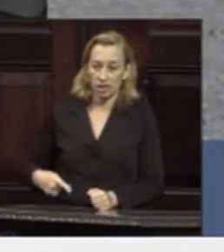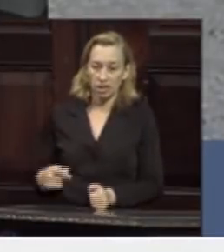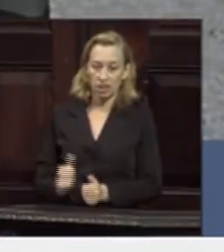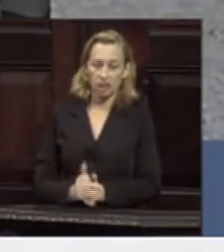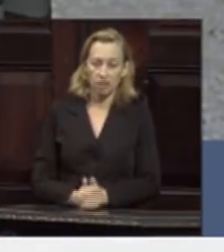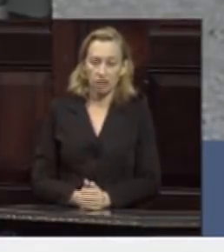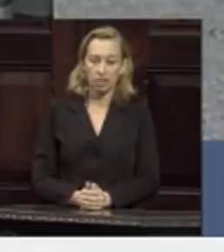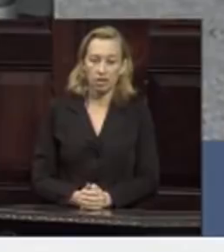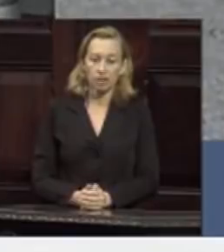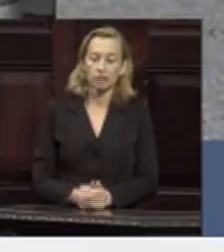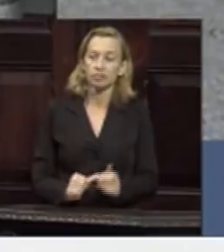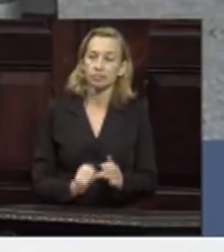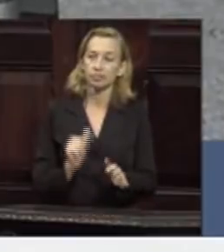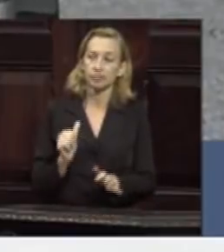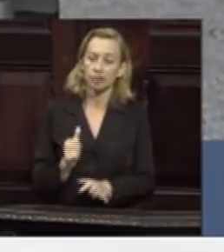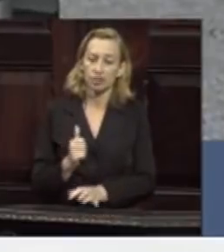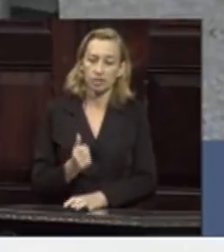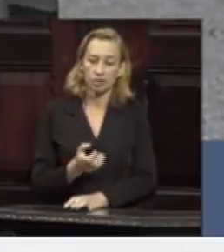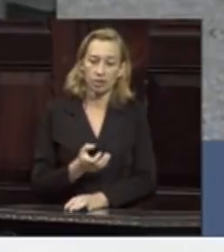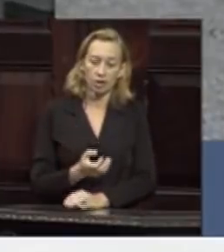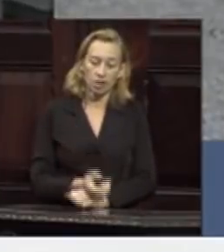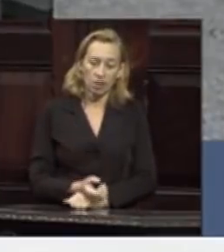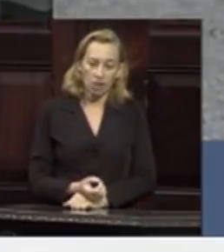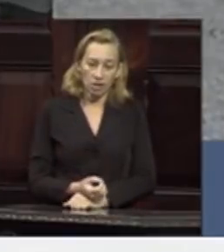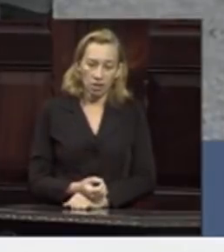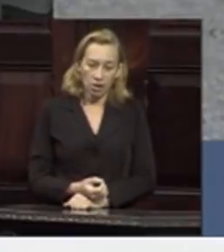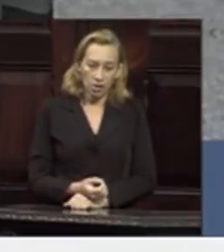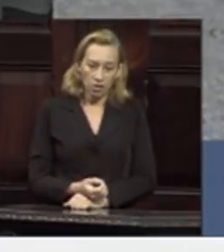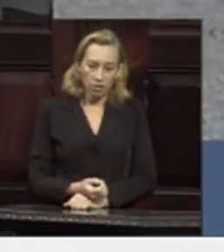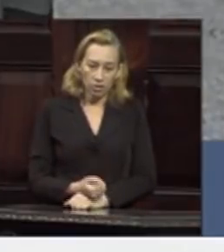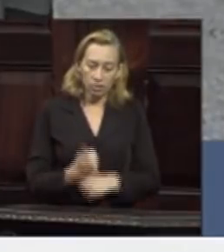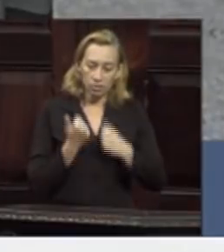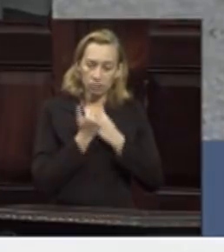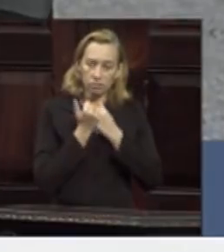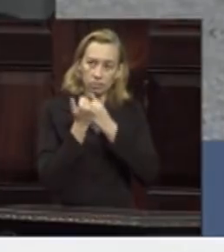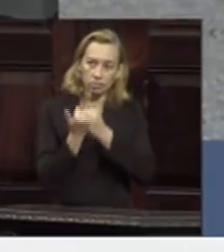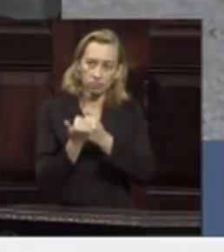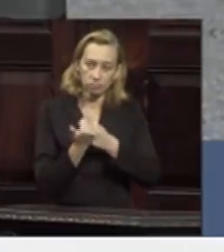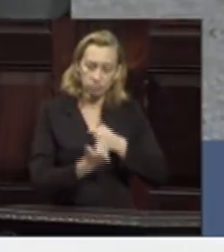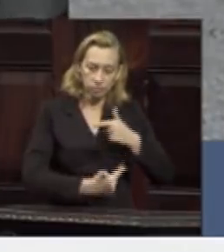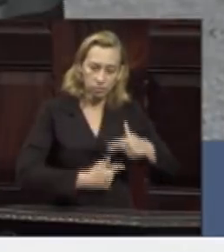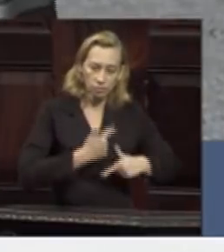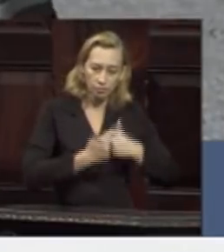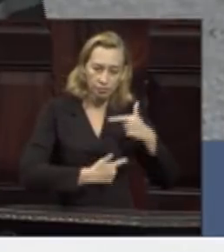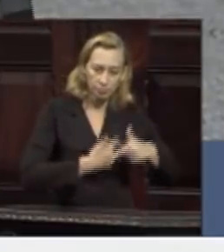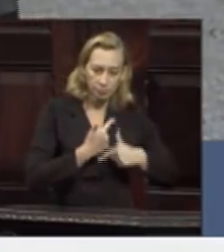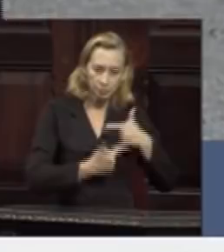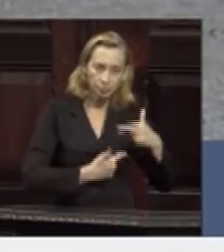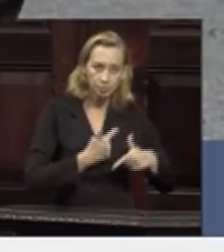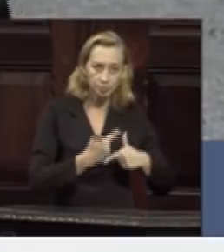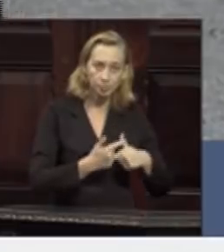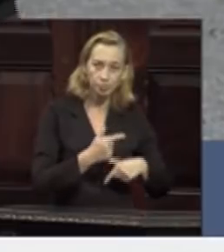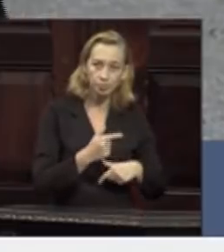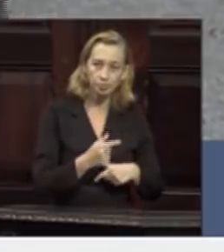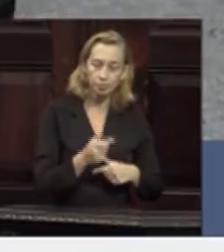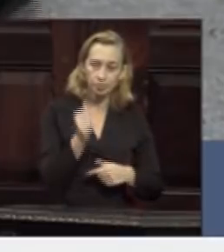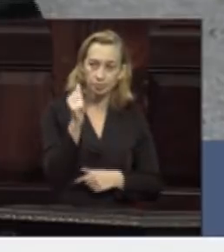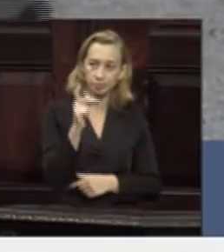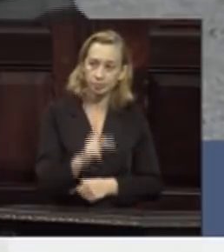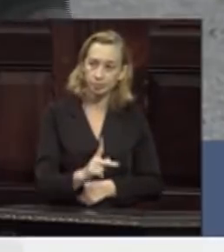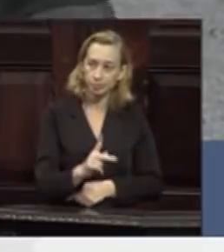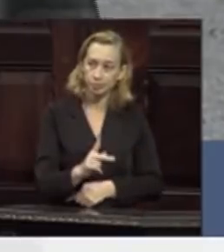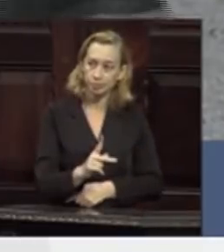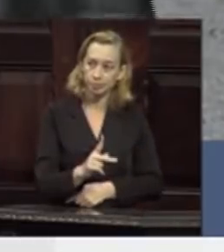evidentemente, aqui manifestar o nosso total apoio a essa luta para aprovar até o dia 4 de abril o plano de